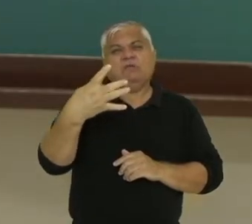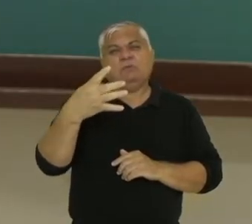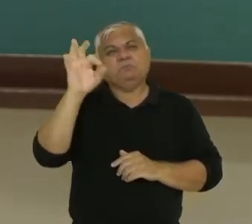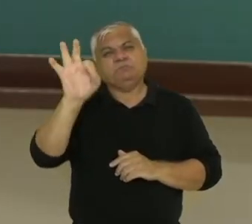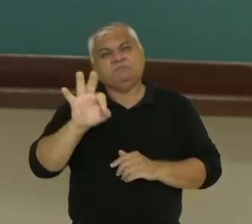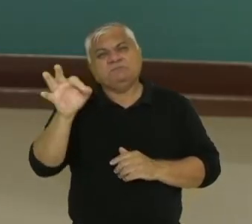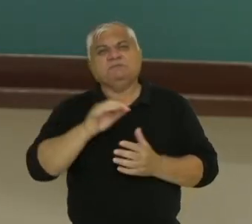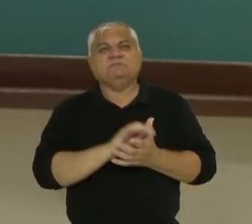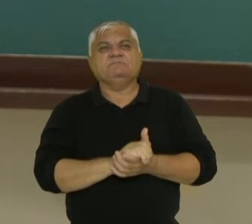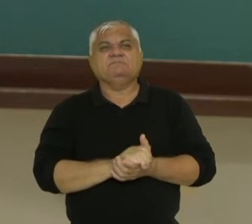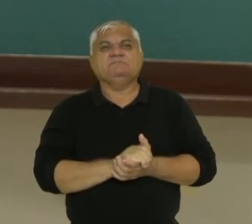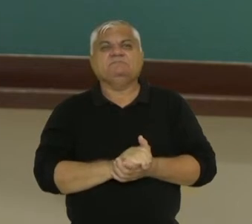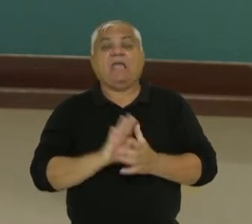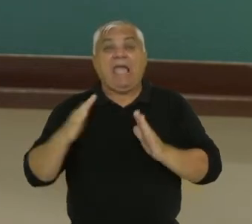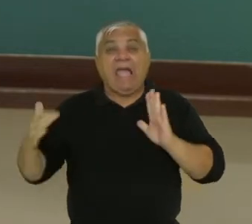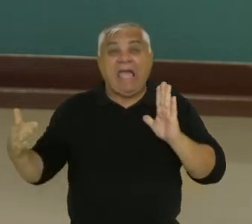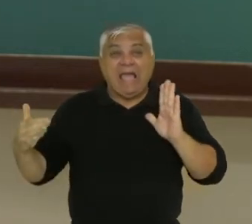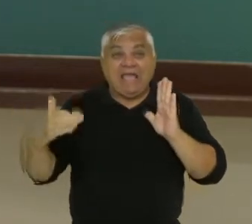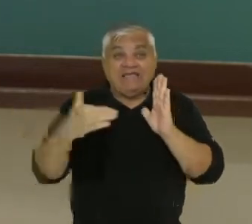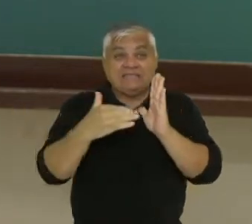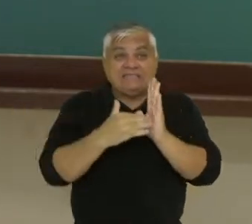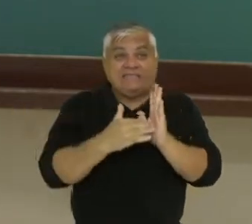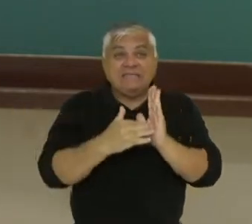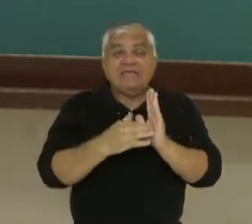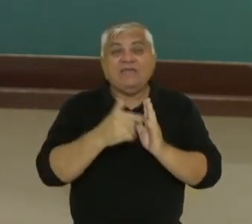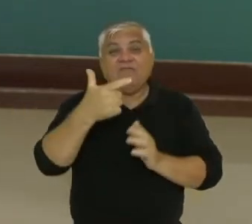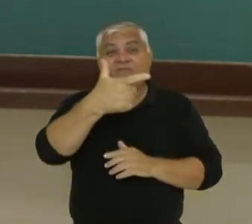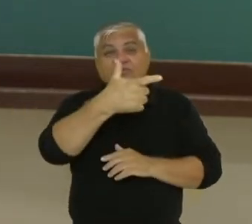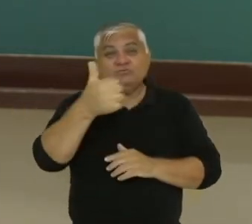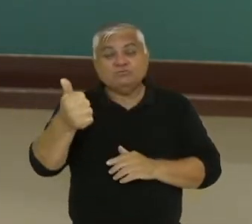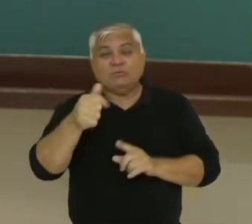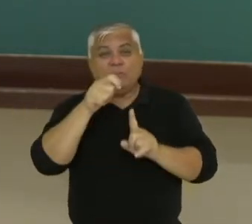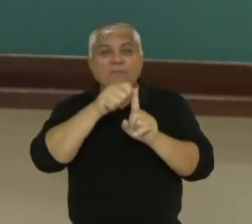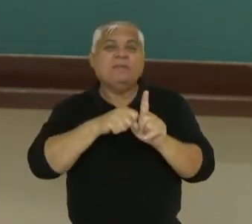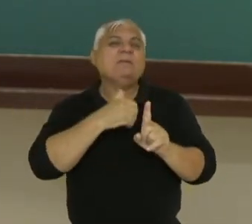114%. E o vencimento dele vai ser em